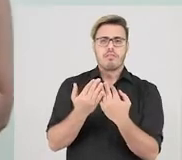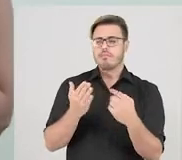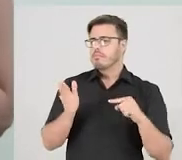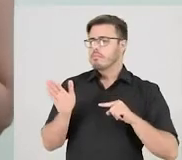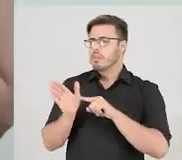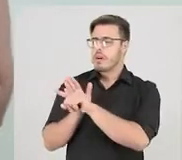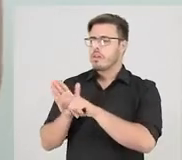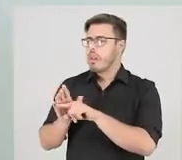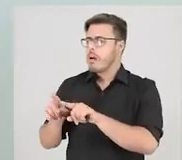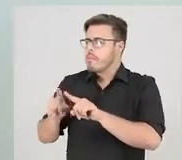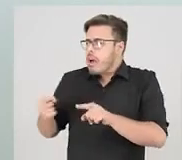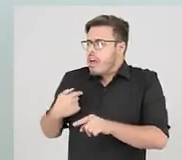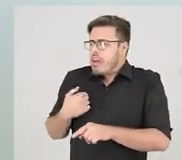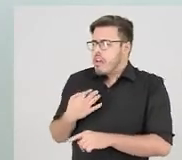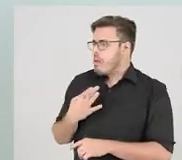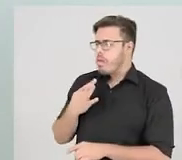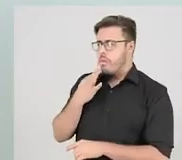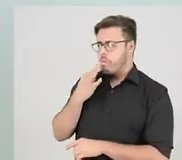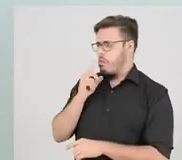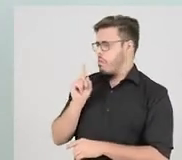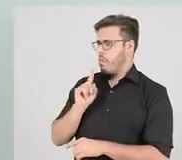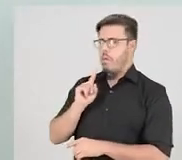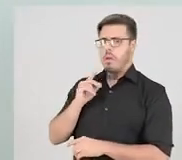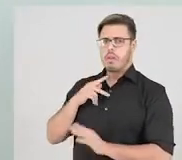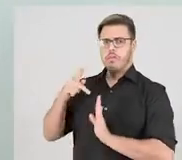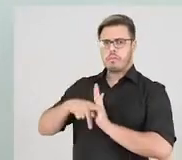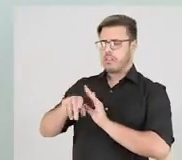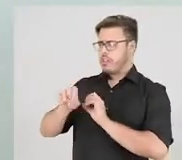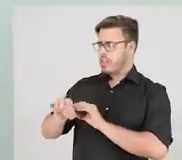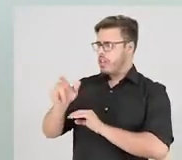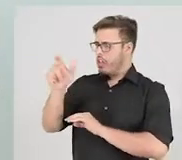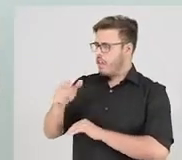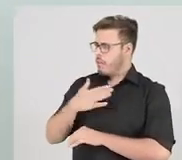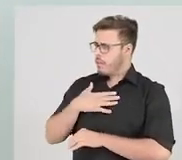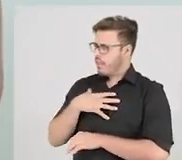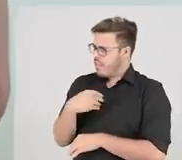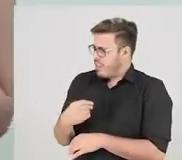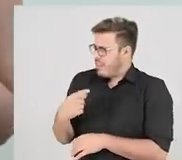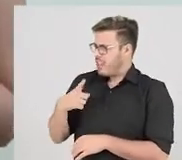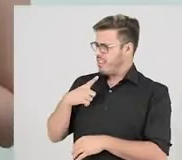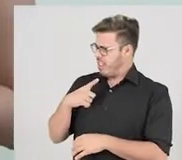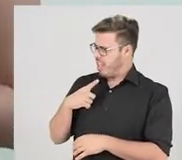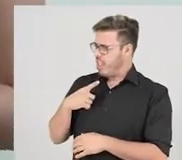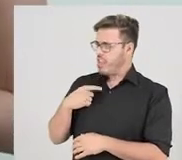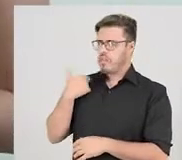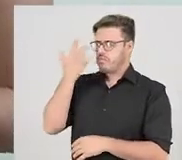do meu filho. Eu não sei se ele tem um plano educacional individualizado. Às vezes, quando nós vamos